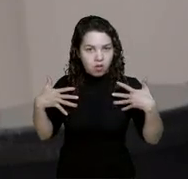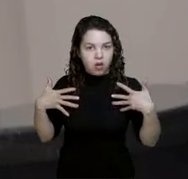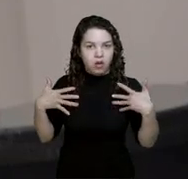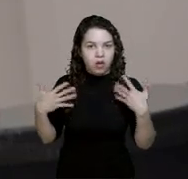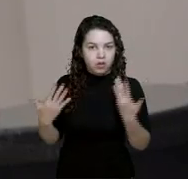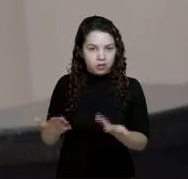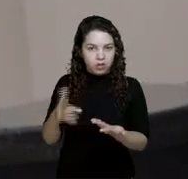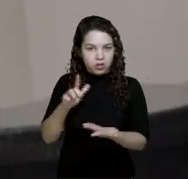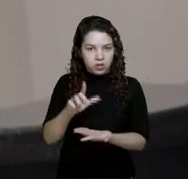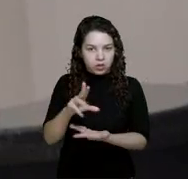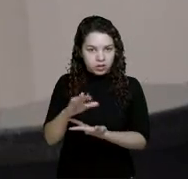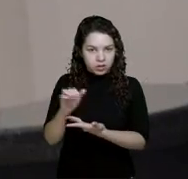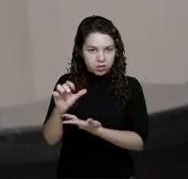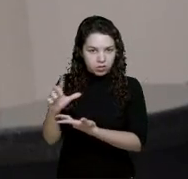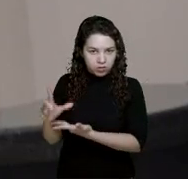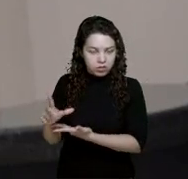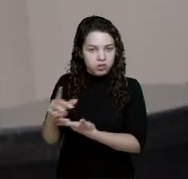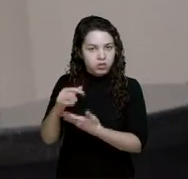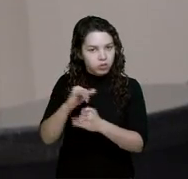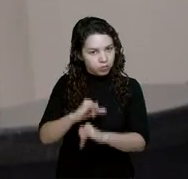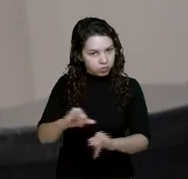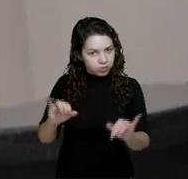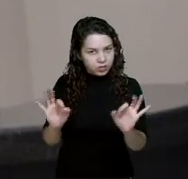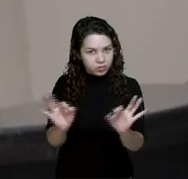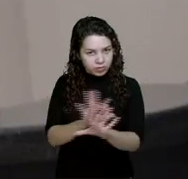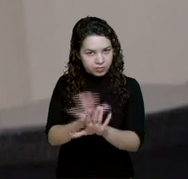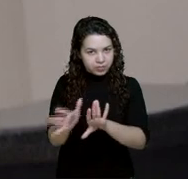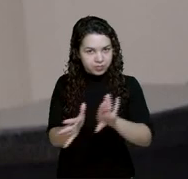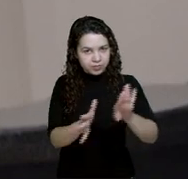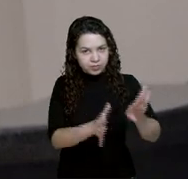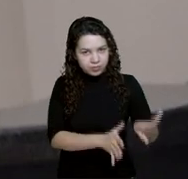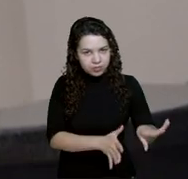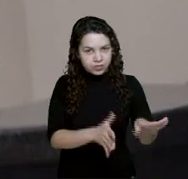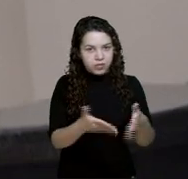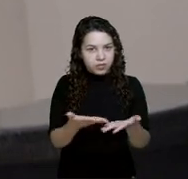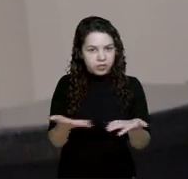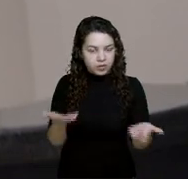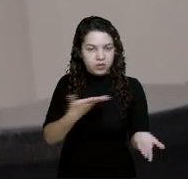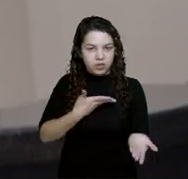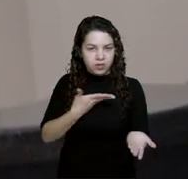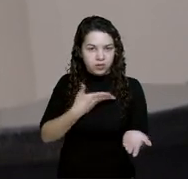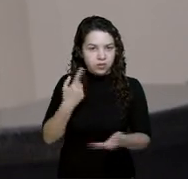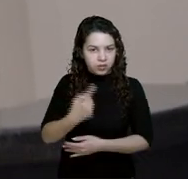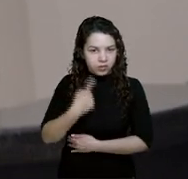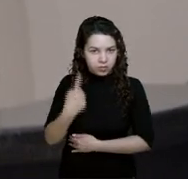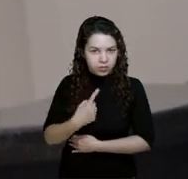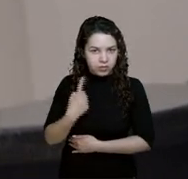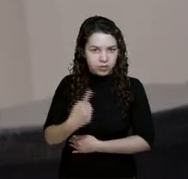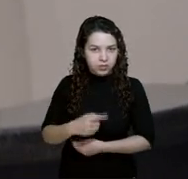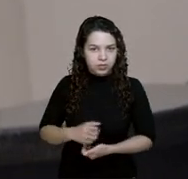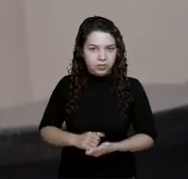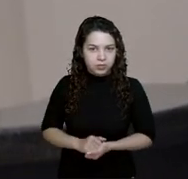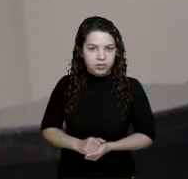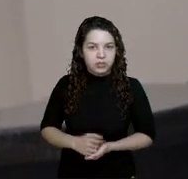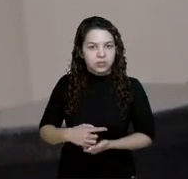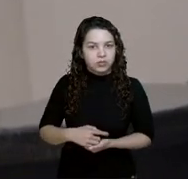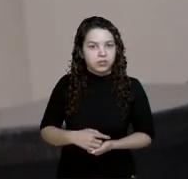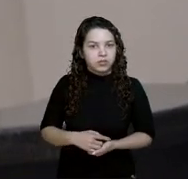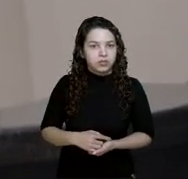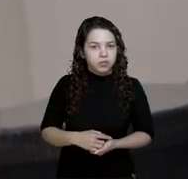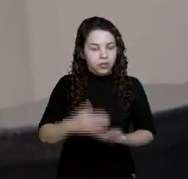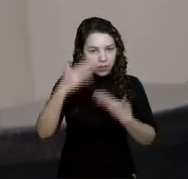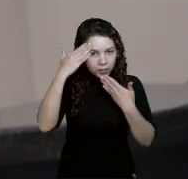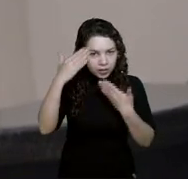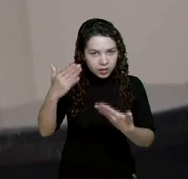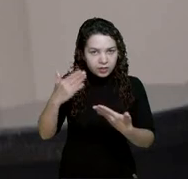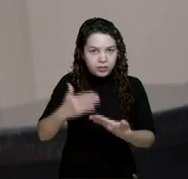Luiz Alves. Esse era o meu pronunciamento por hoje, senhor presidente, meus amigos, deputados, deputadas, muito